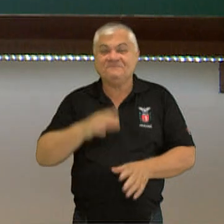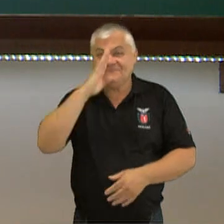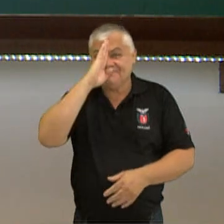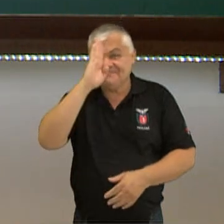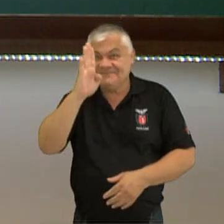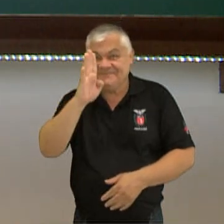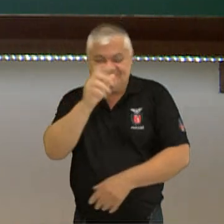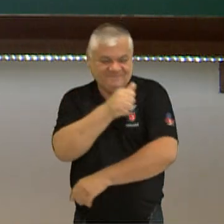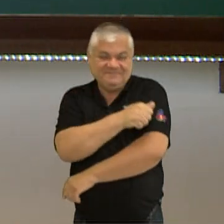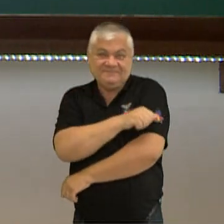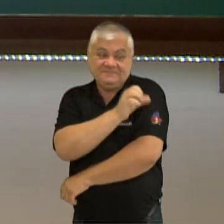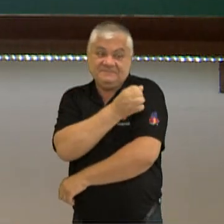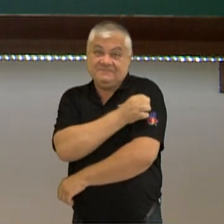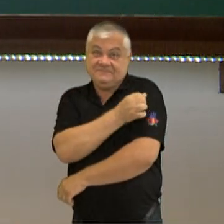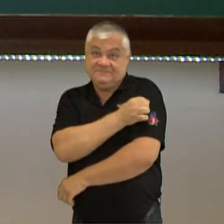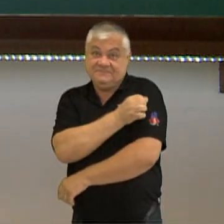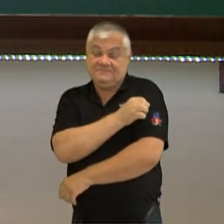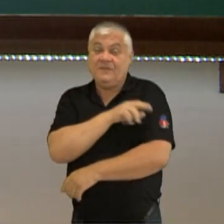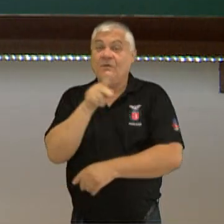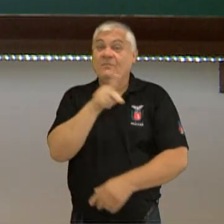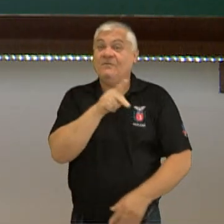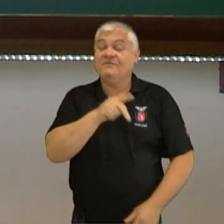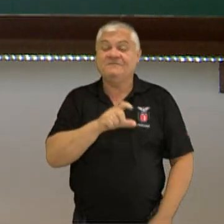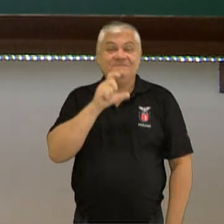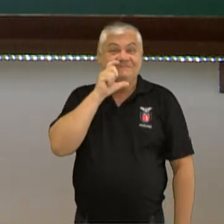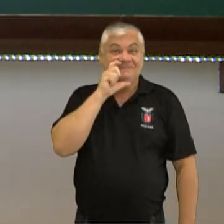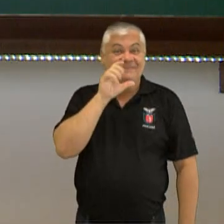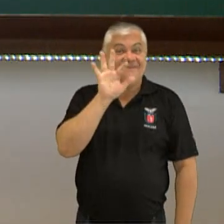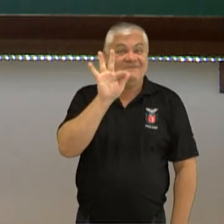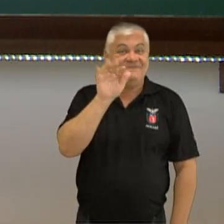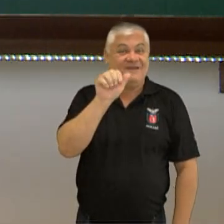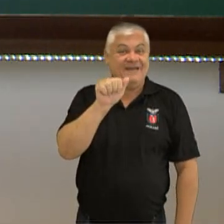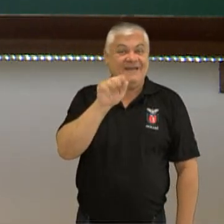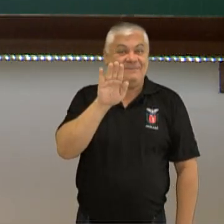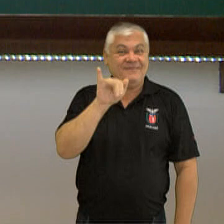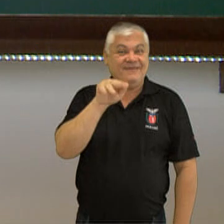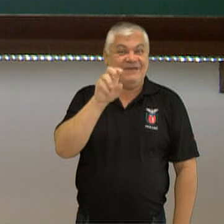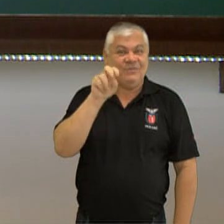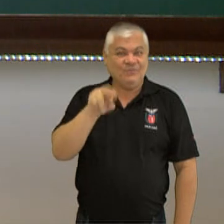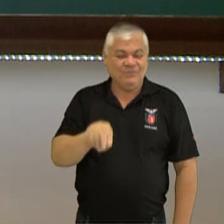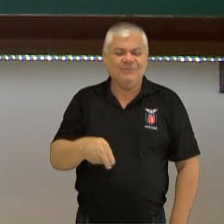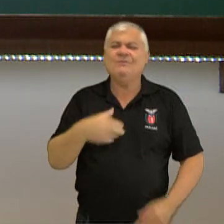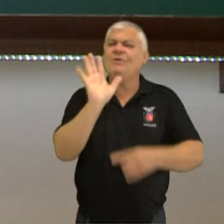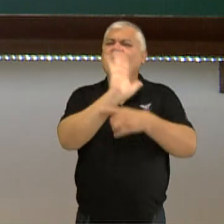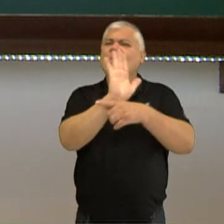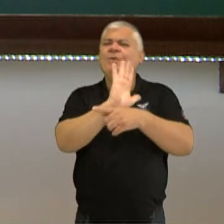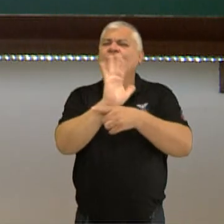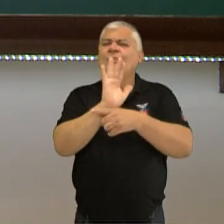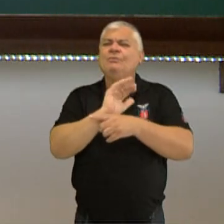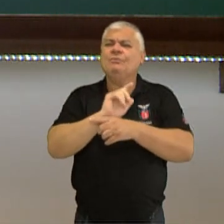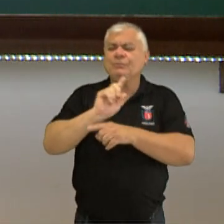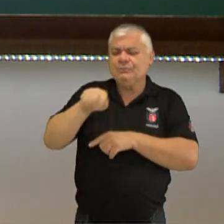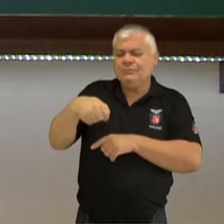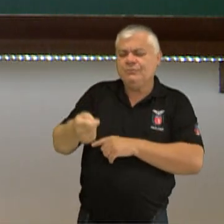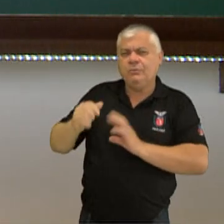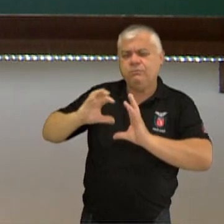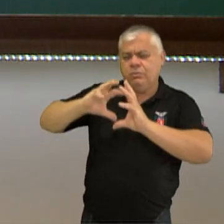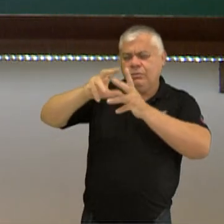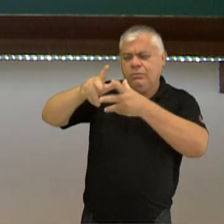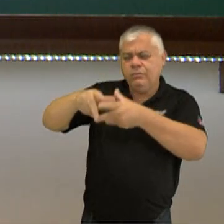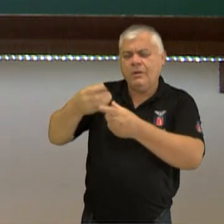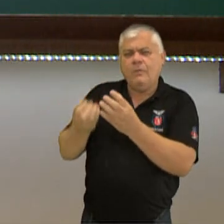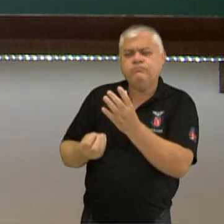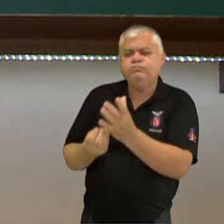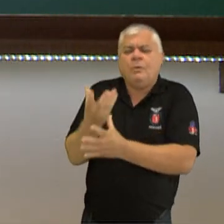Olá, estudantes do sexto ano, aqui é o professor Fabiano e nesse vídeo nós vamos falar um pouquinho sobre a formação do nosso